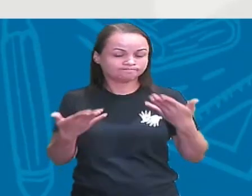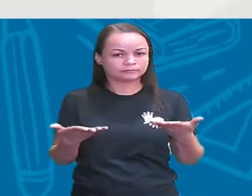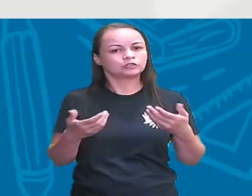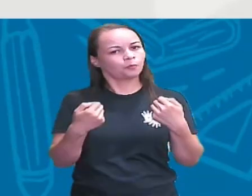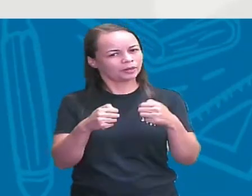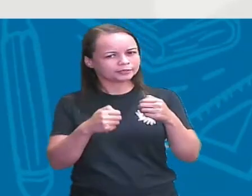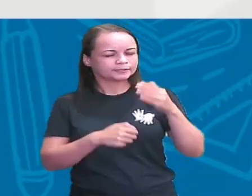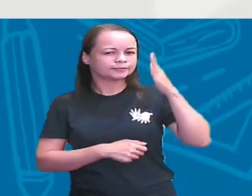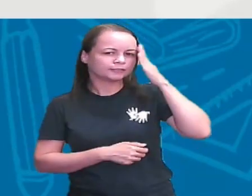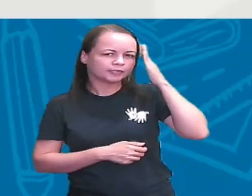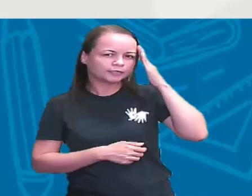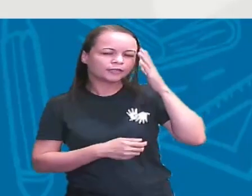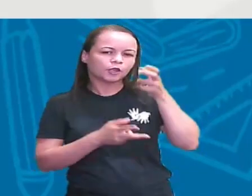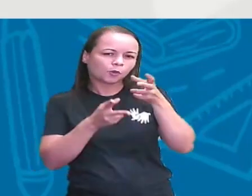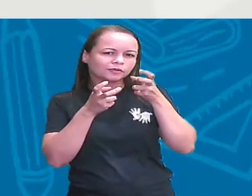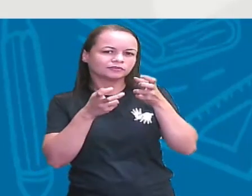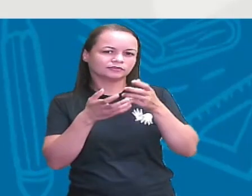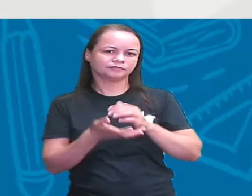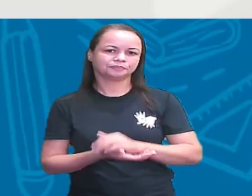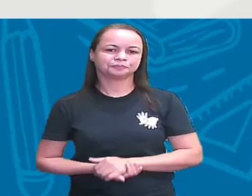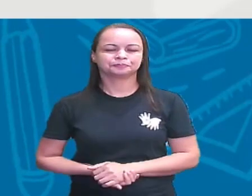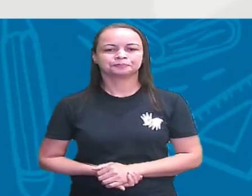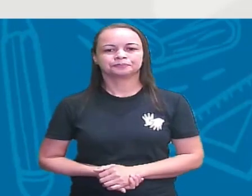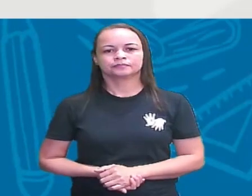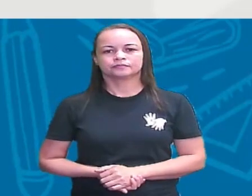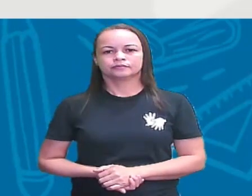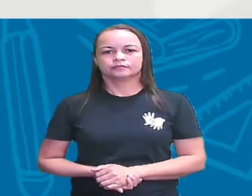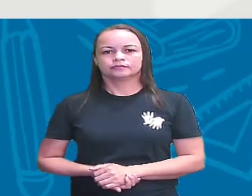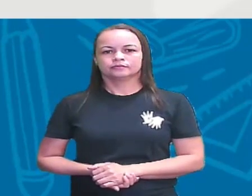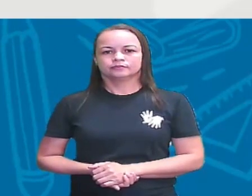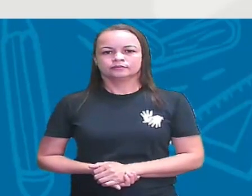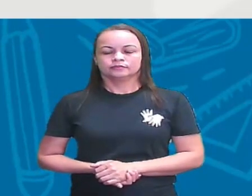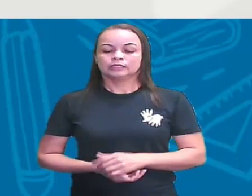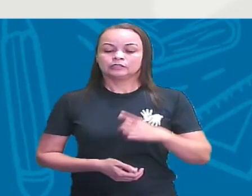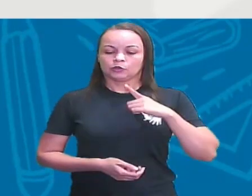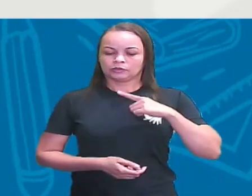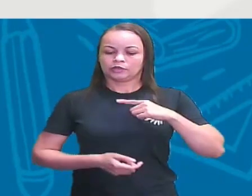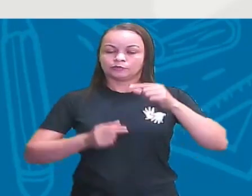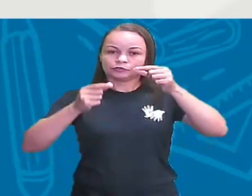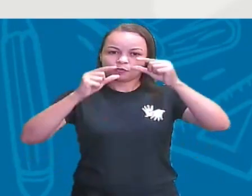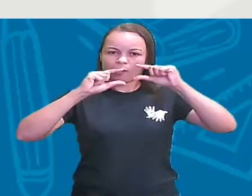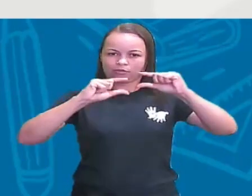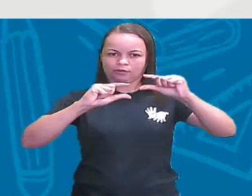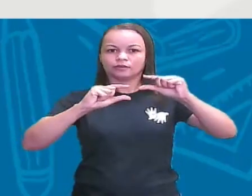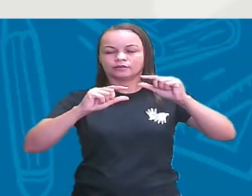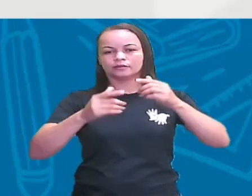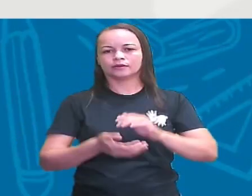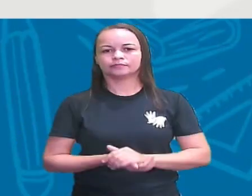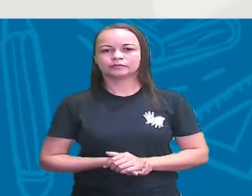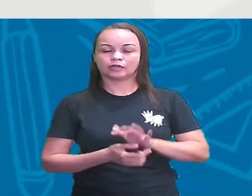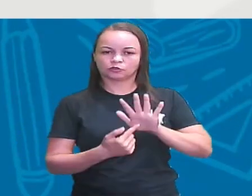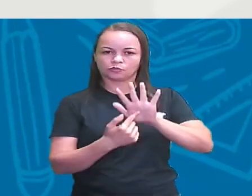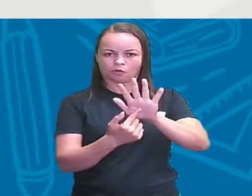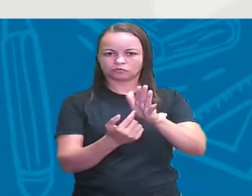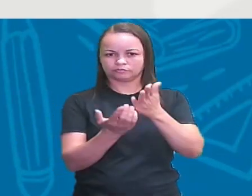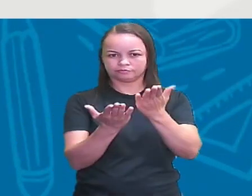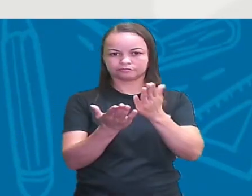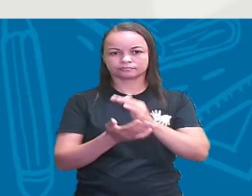conta também, ok? Então nós temos aí, olha, uma tirinha, que aí eu vou me reportar